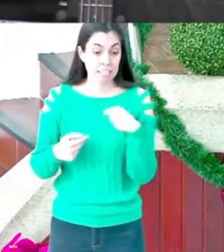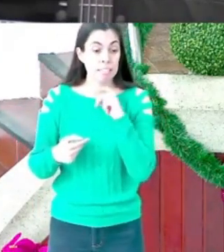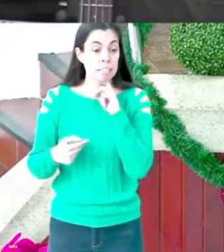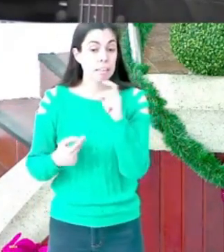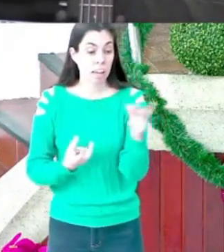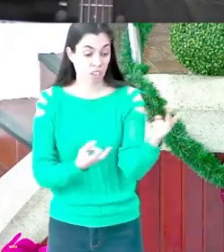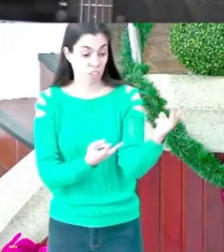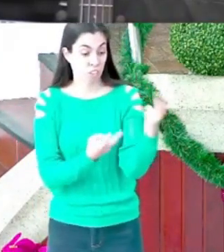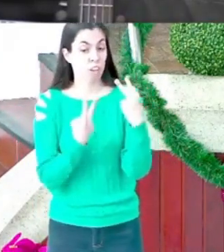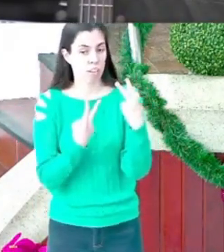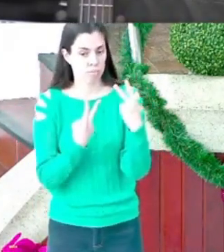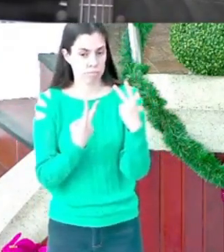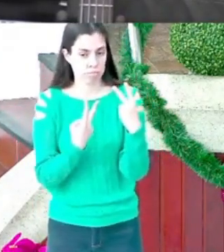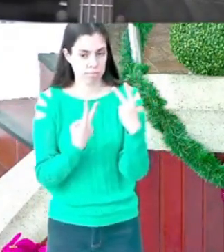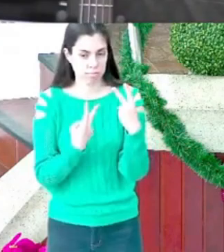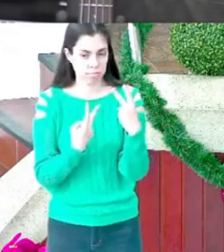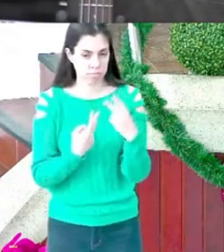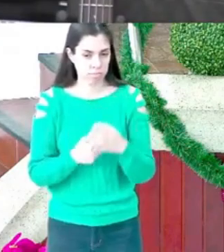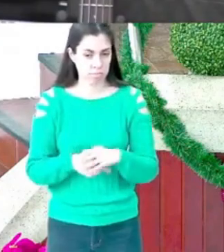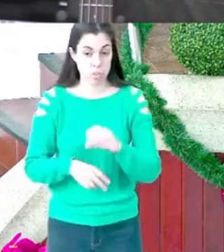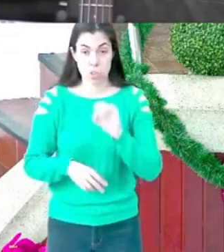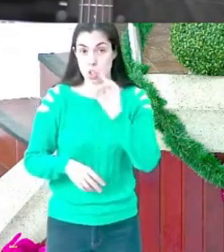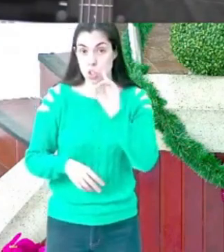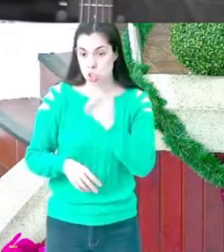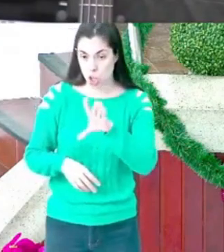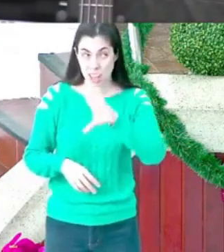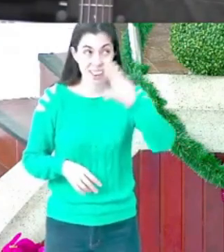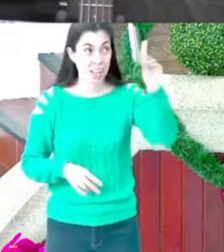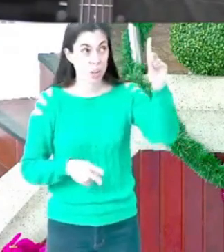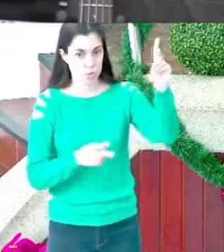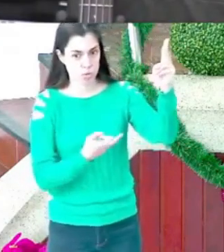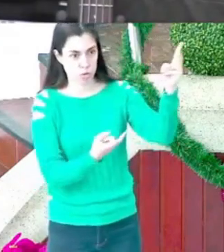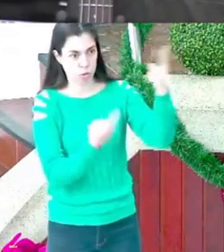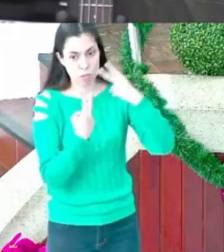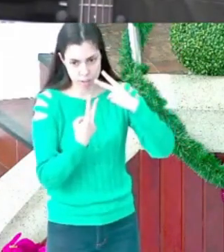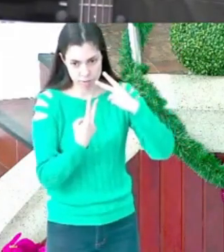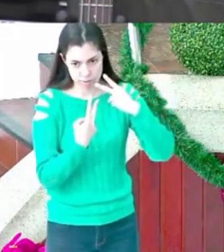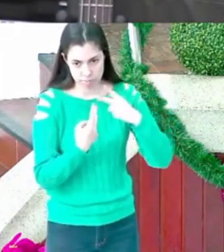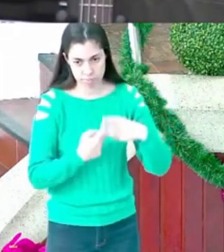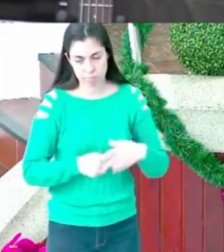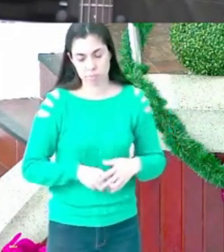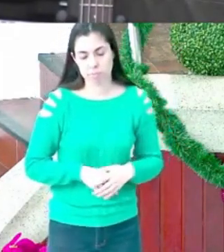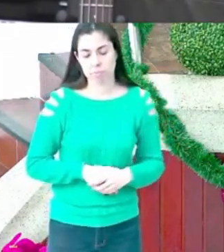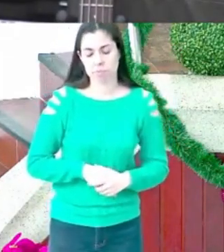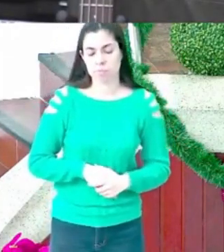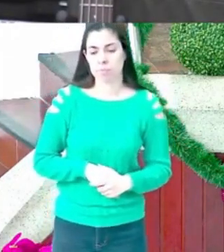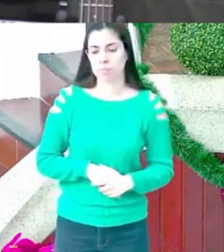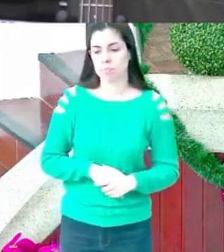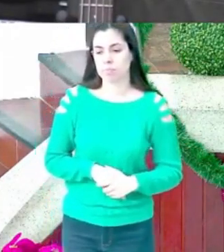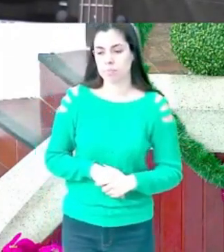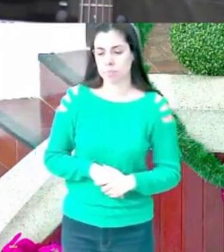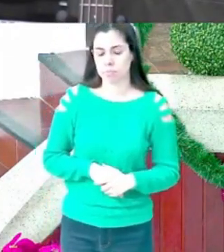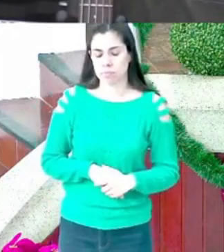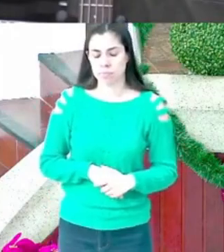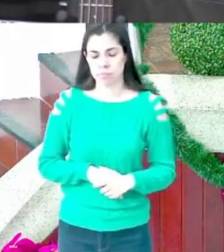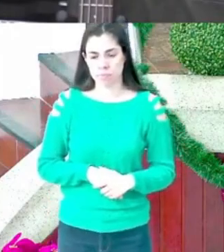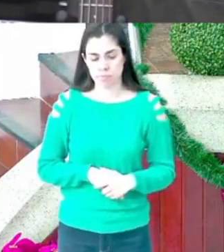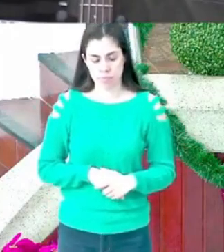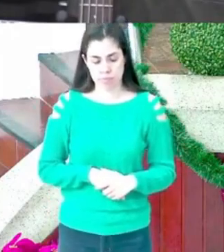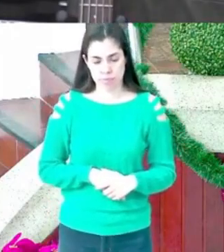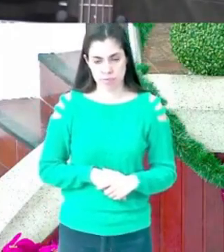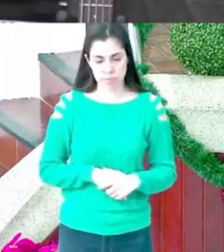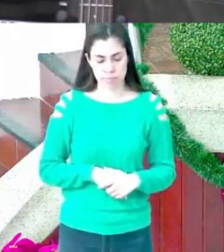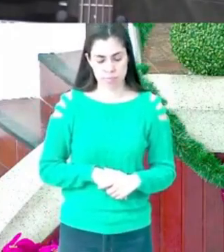primeiros 18 versículos do capítulo 6 de Mateus. Cristo está ensinando que